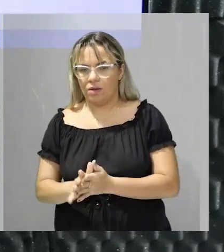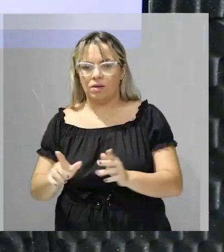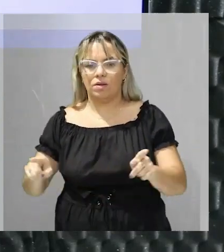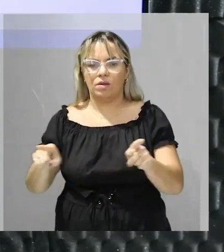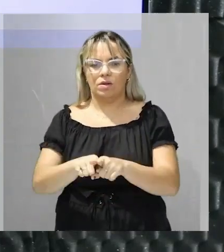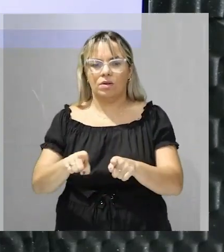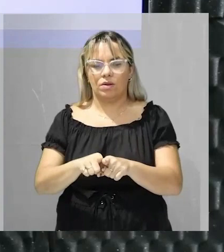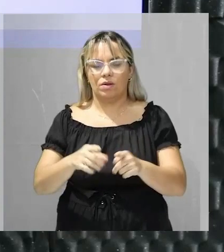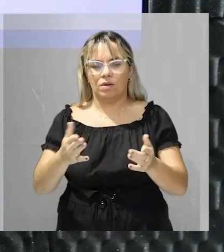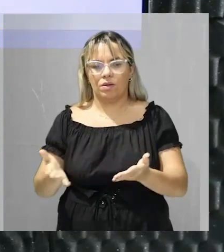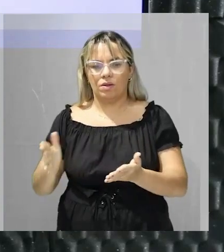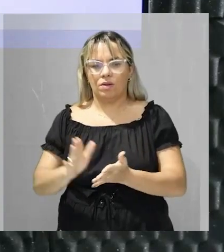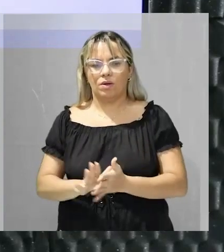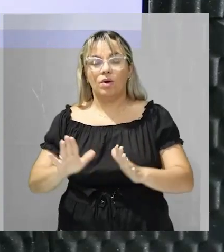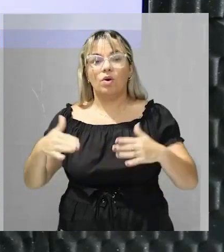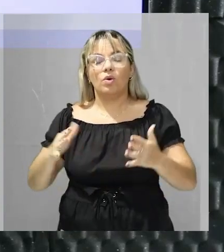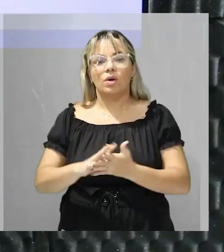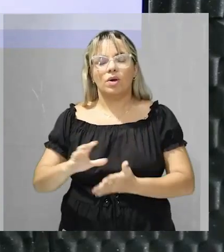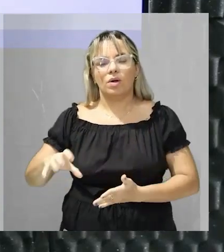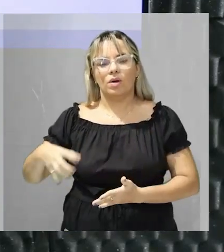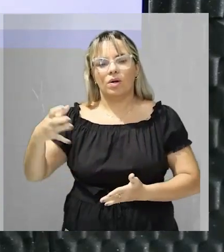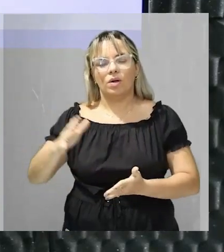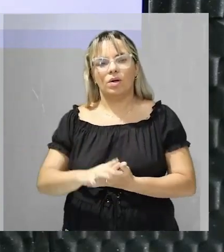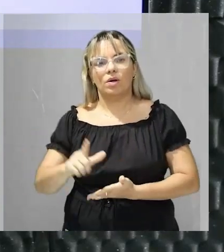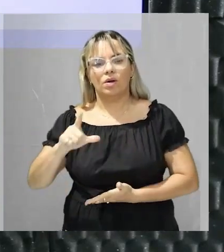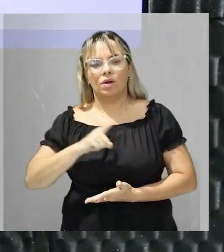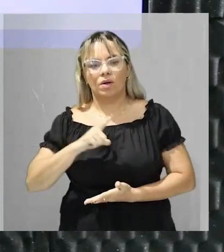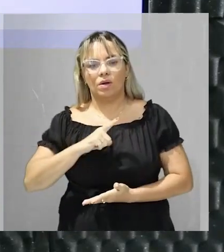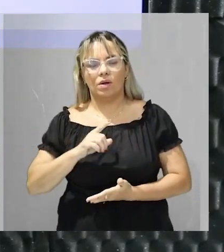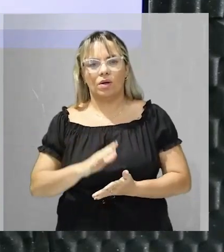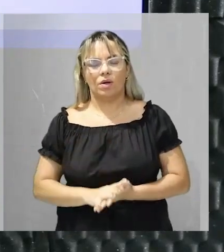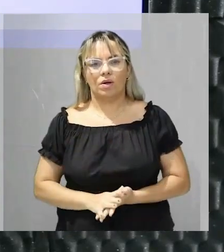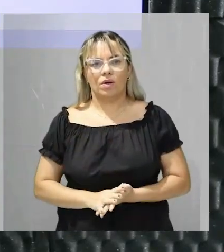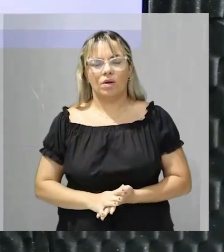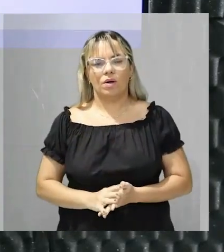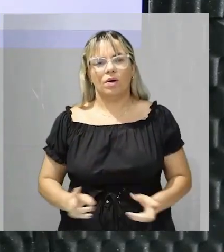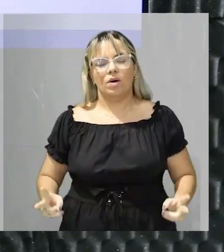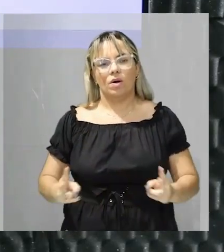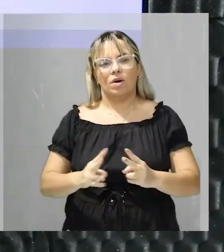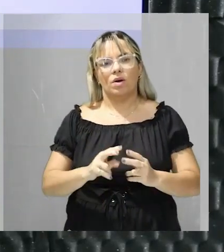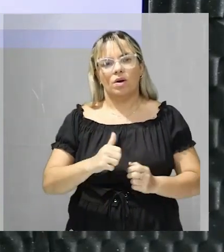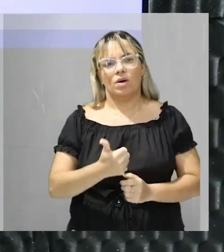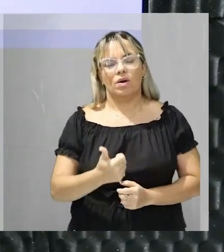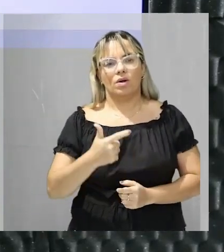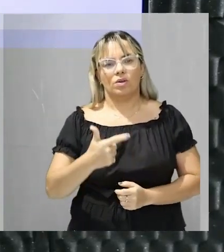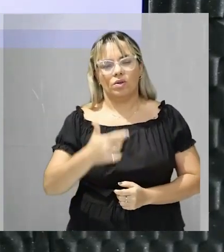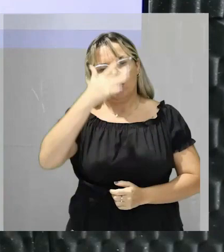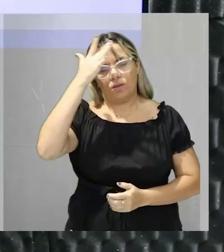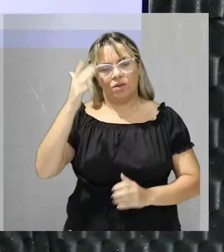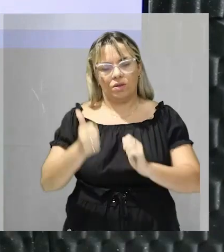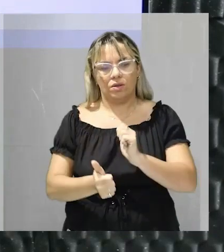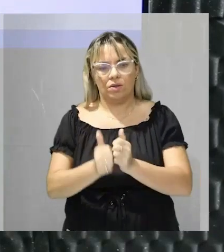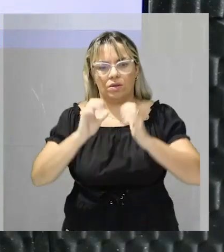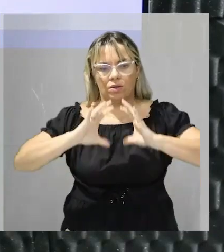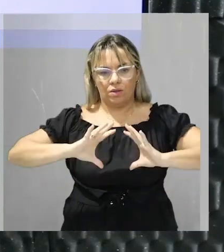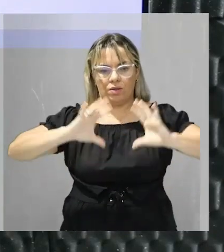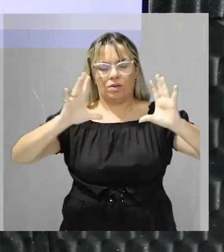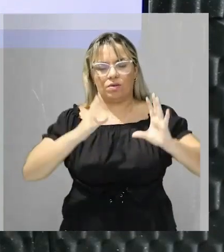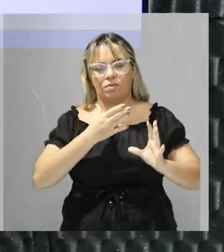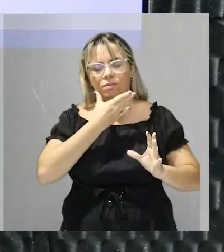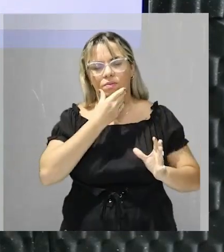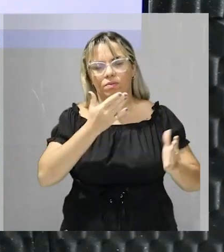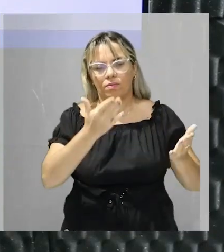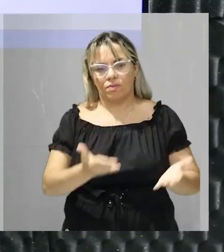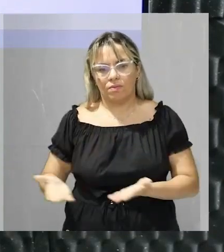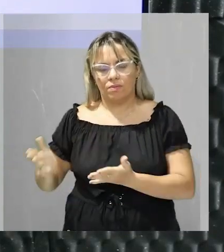e aí o que que aconteceu gente eu tenho uma quantidade par são 12 jogadores lembra então eu tenho uma quantidade